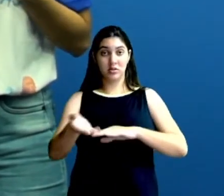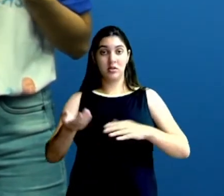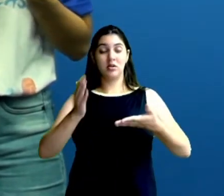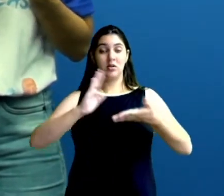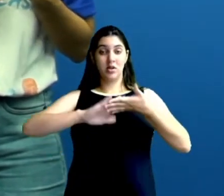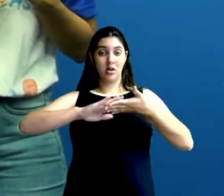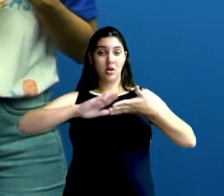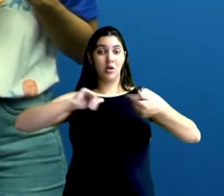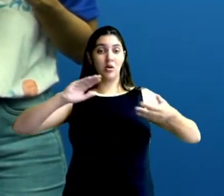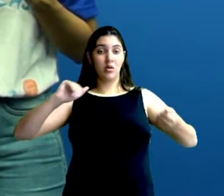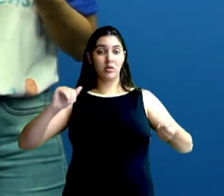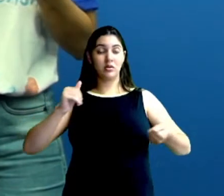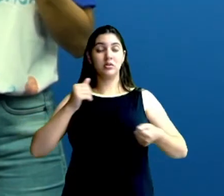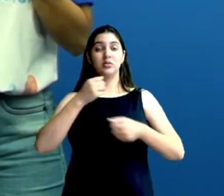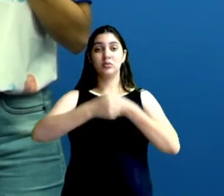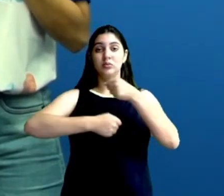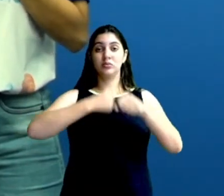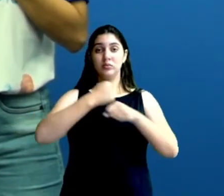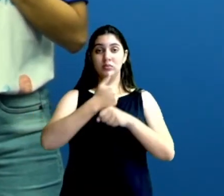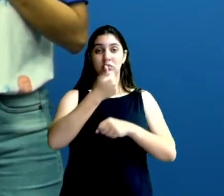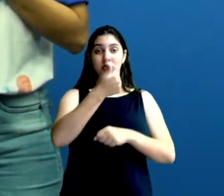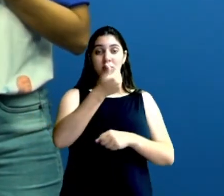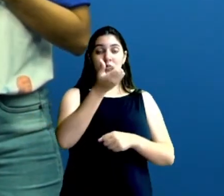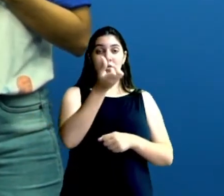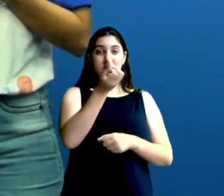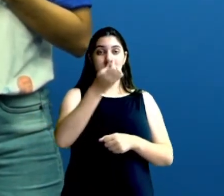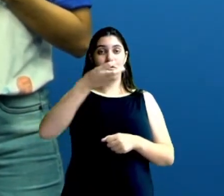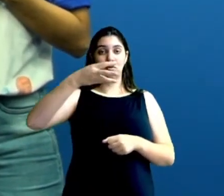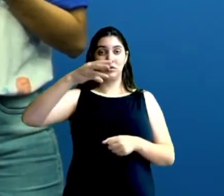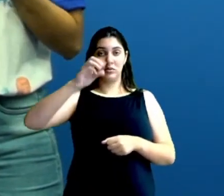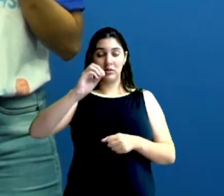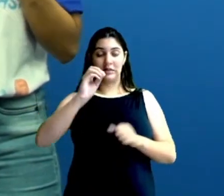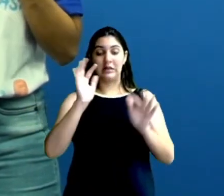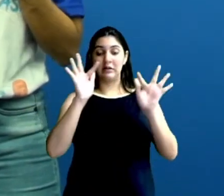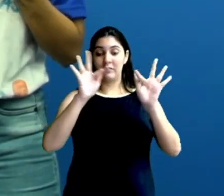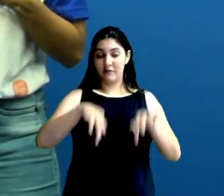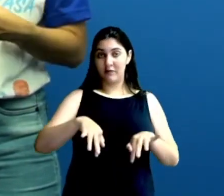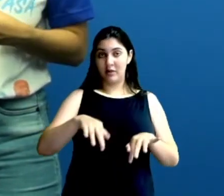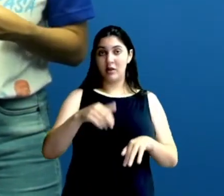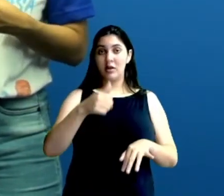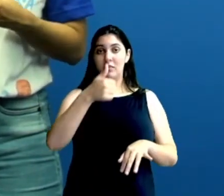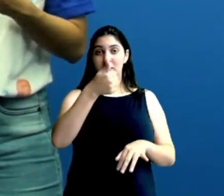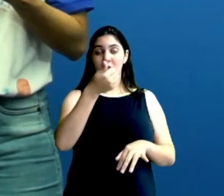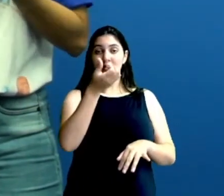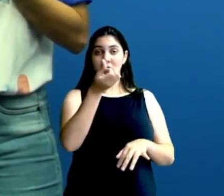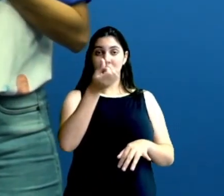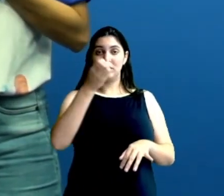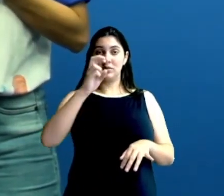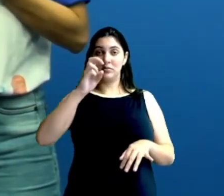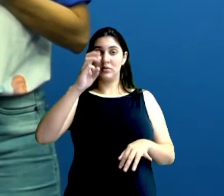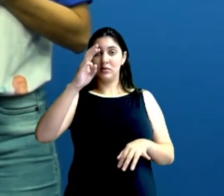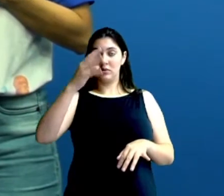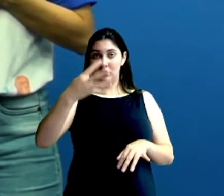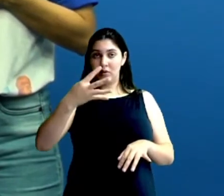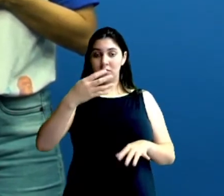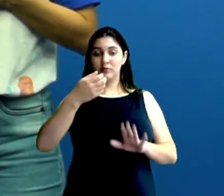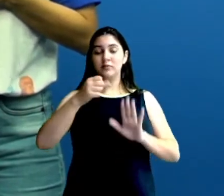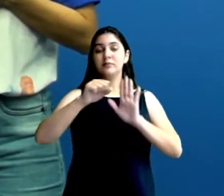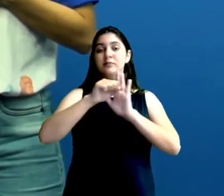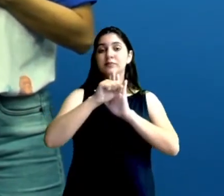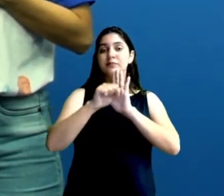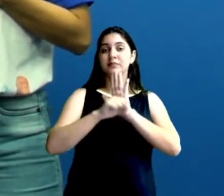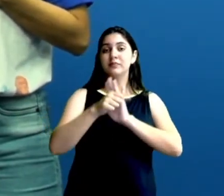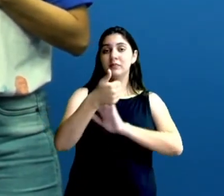em 1630, que acaba em 1654, século 17. A gente pode